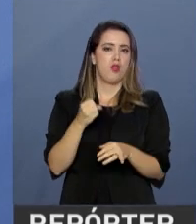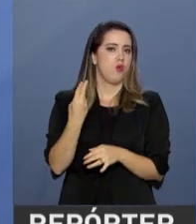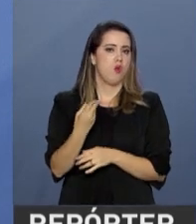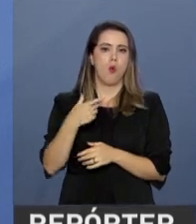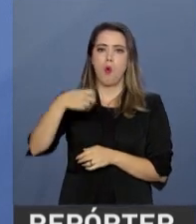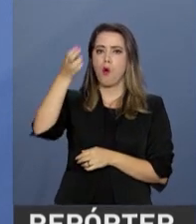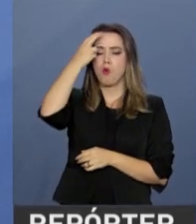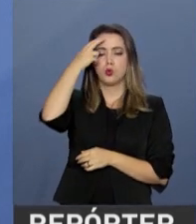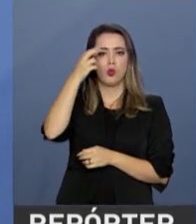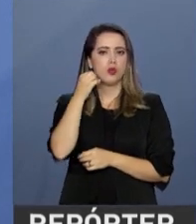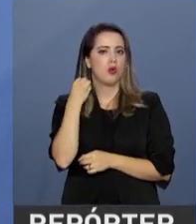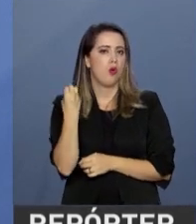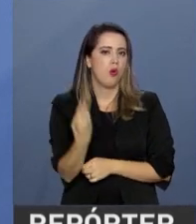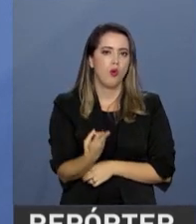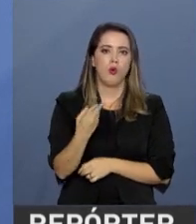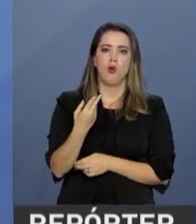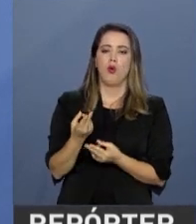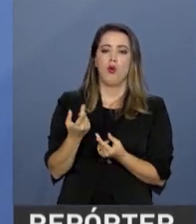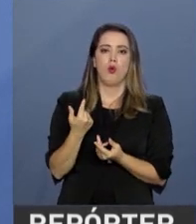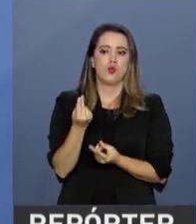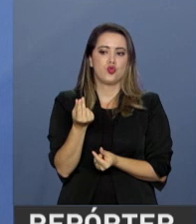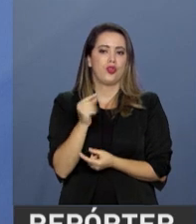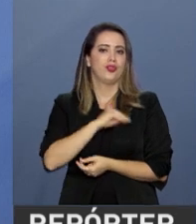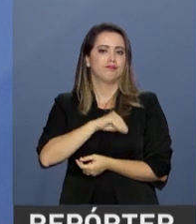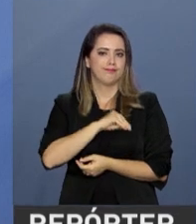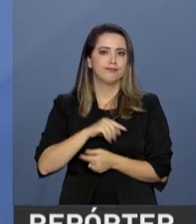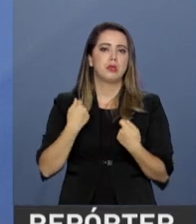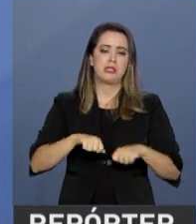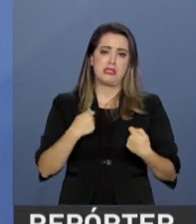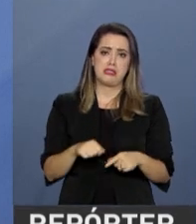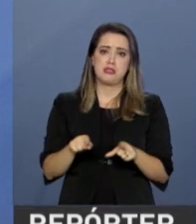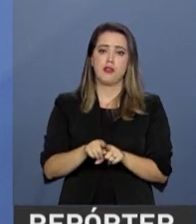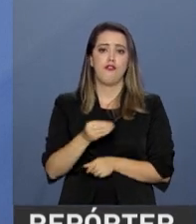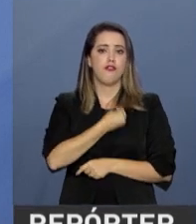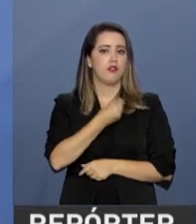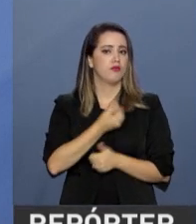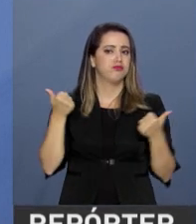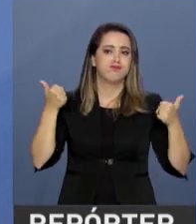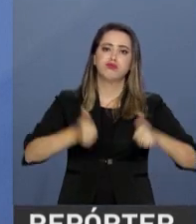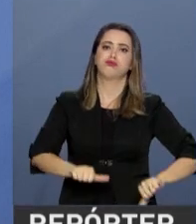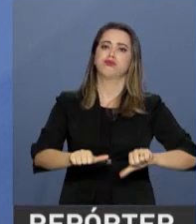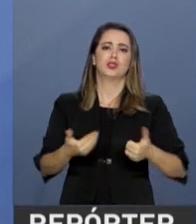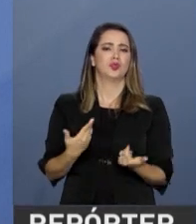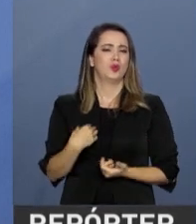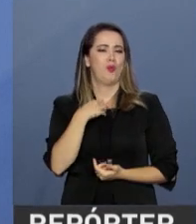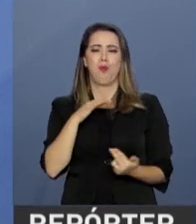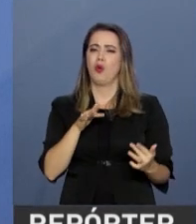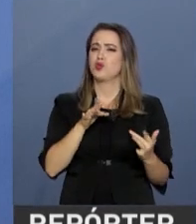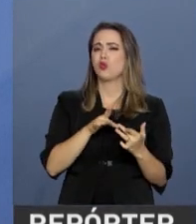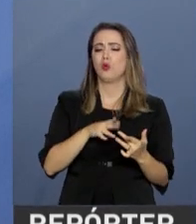conta de uma cultura seja por conta da dependência em termos de renda vivi uma situação absolutamente inaceitável inadmissível